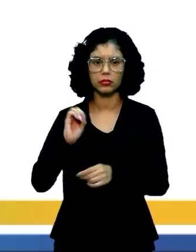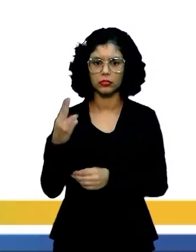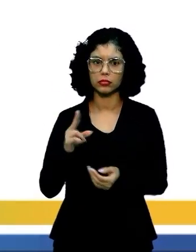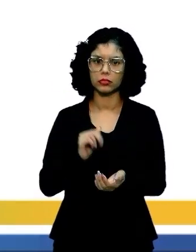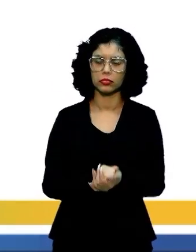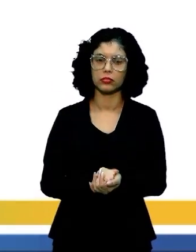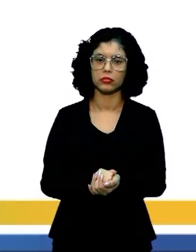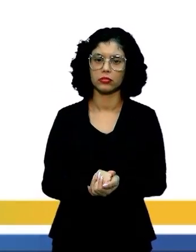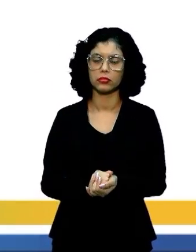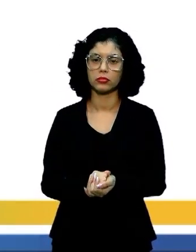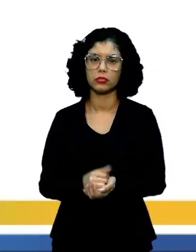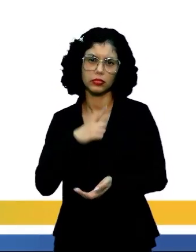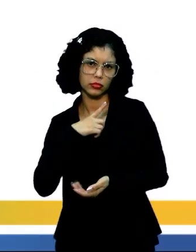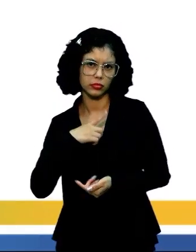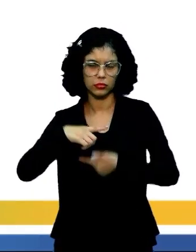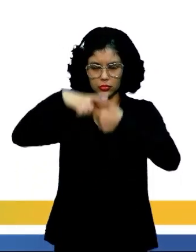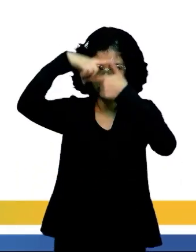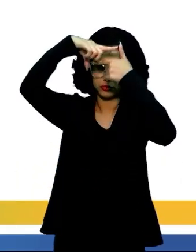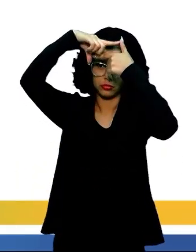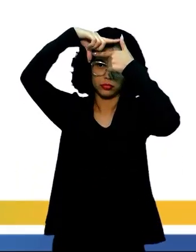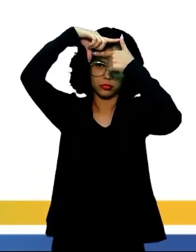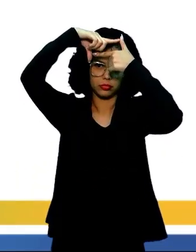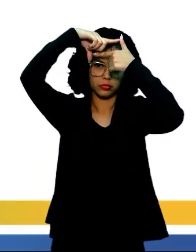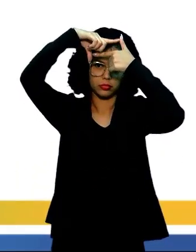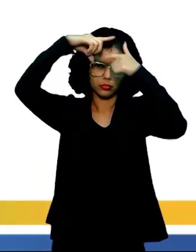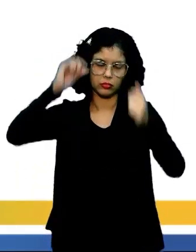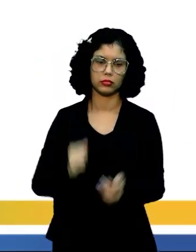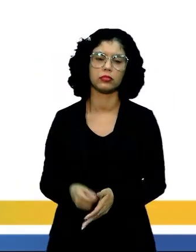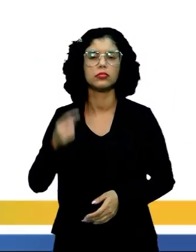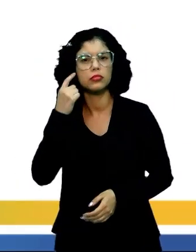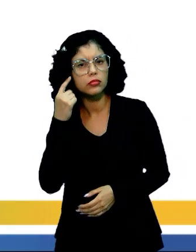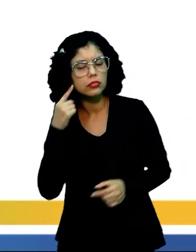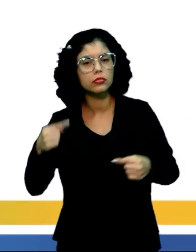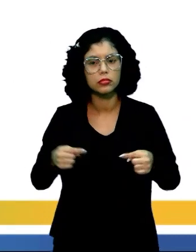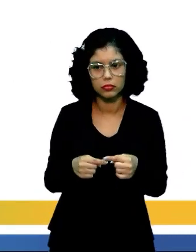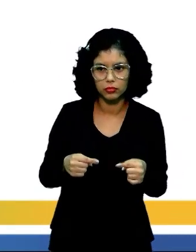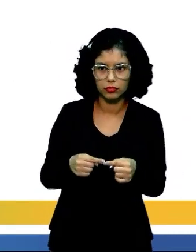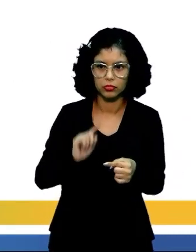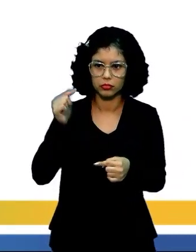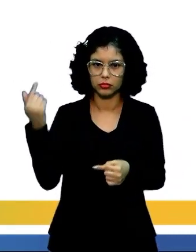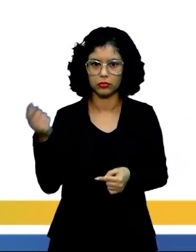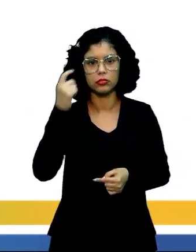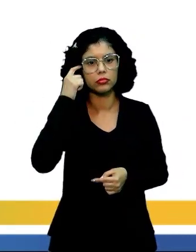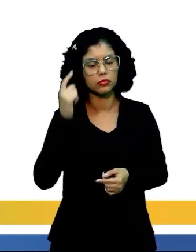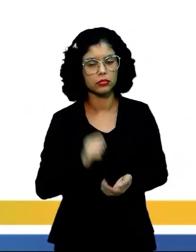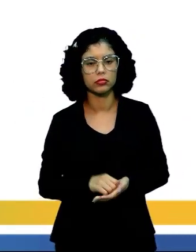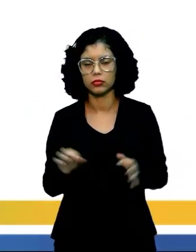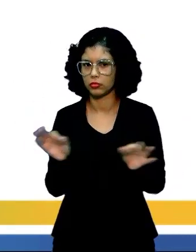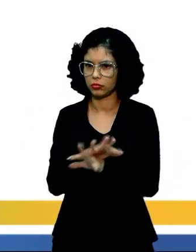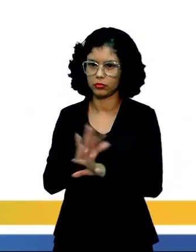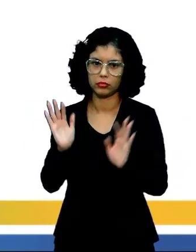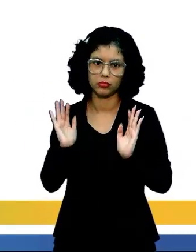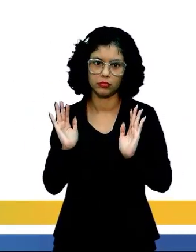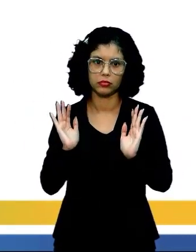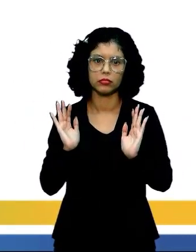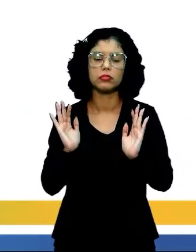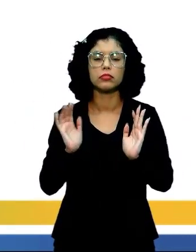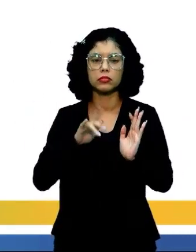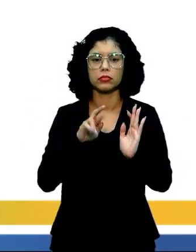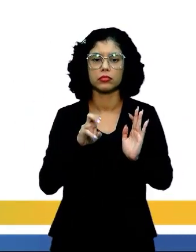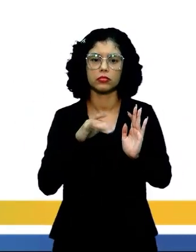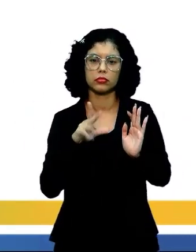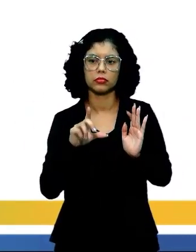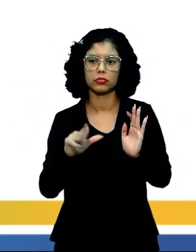sou uma pessoa, ou eu tenho uma alienação, quer dizer, que pensa de acordo com o que o outro pensa e pronto. Ou eu tenho